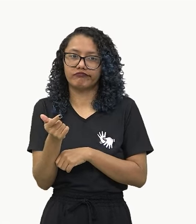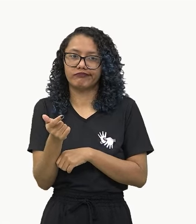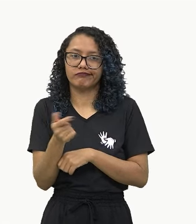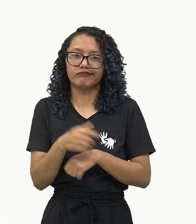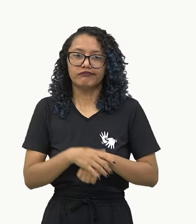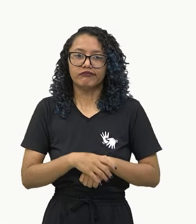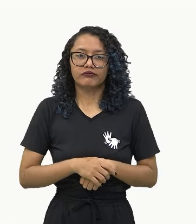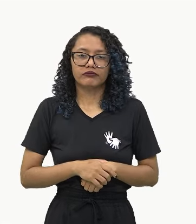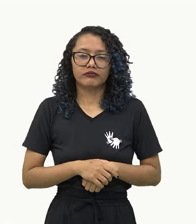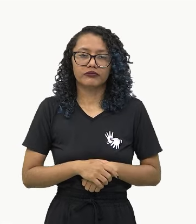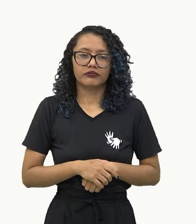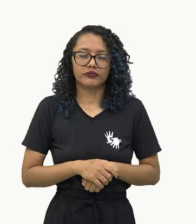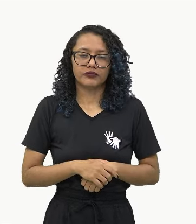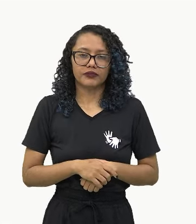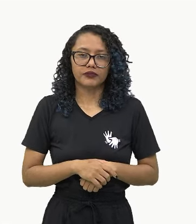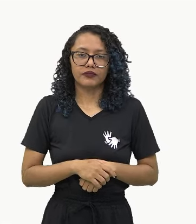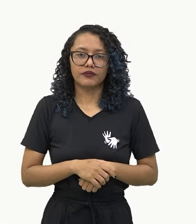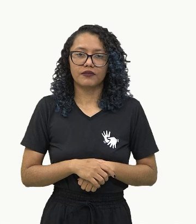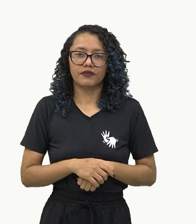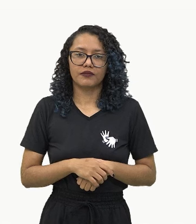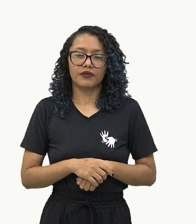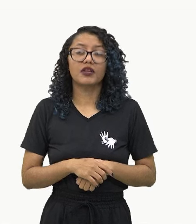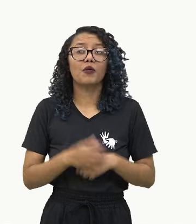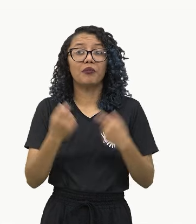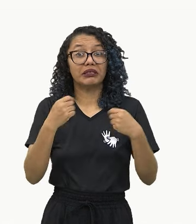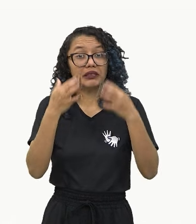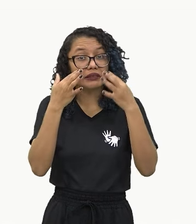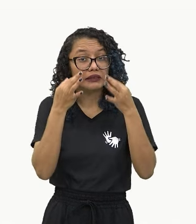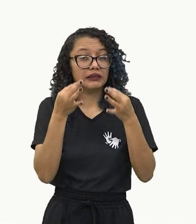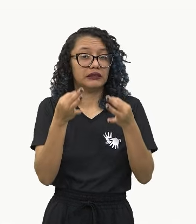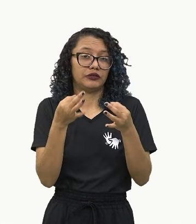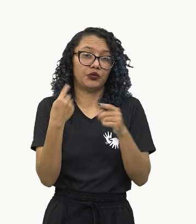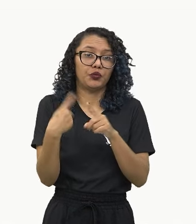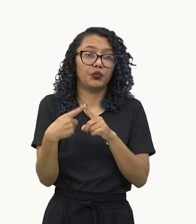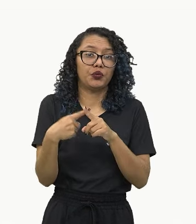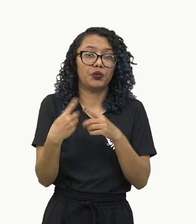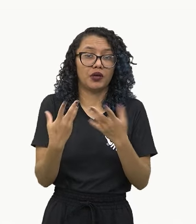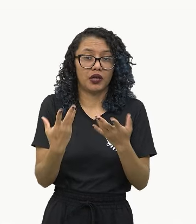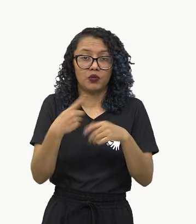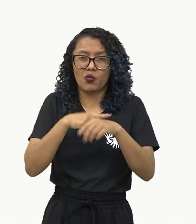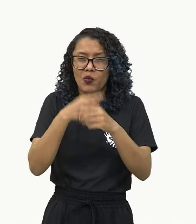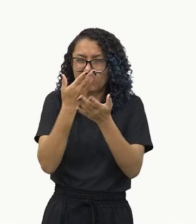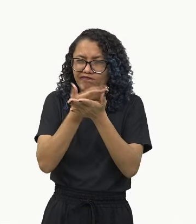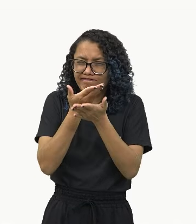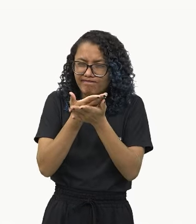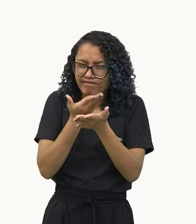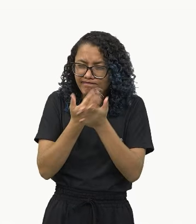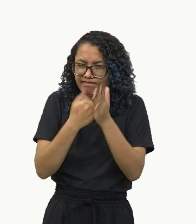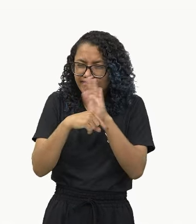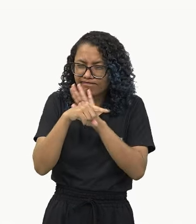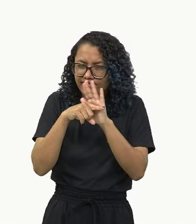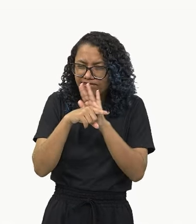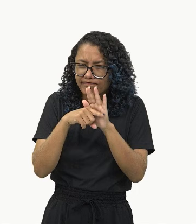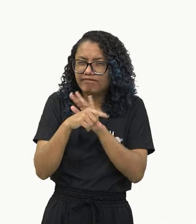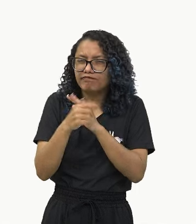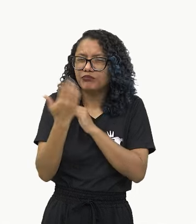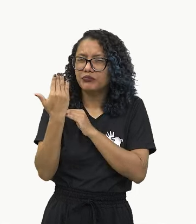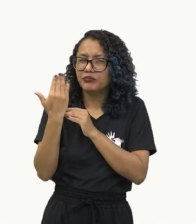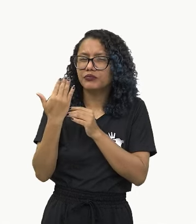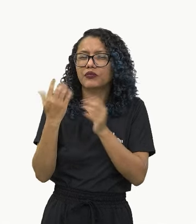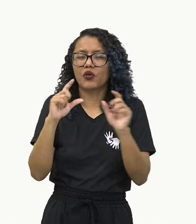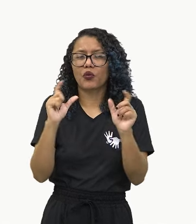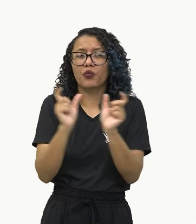começar, né, então a gente requer muita atenção no momento de estudar o pretérito perfeito composto, porque ele não